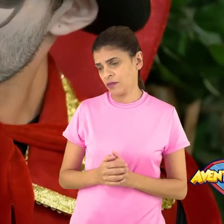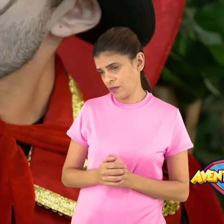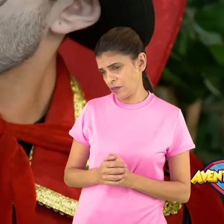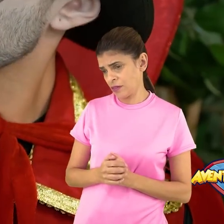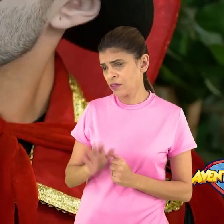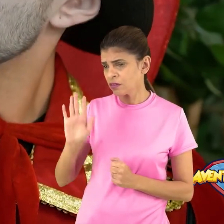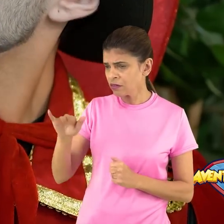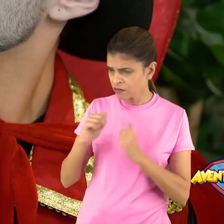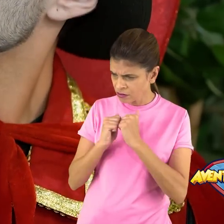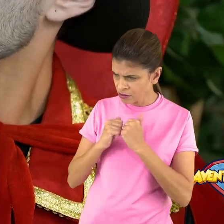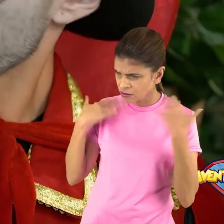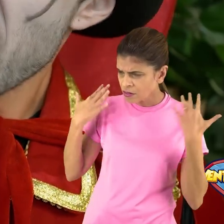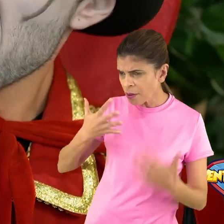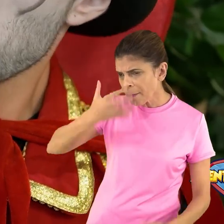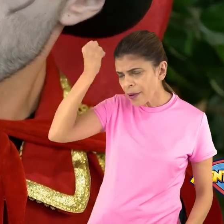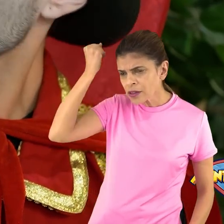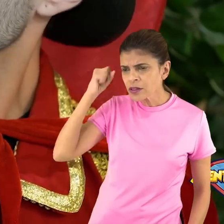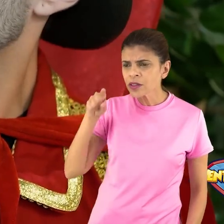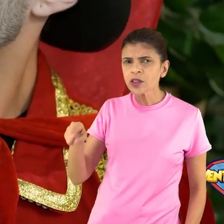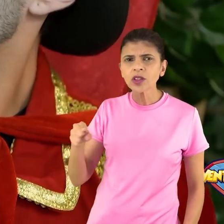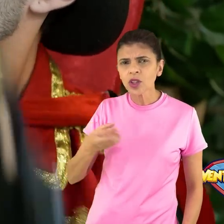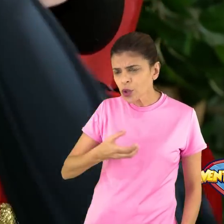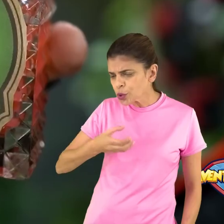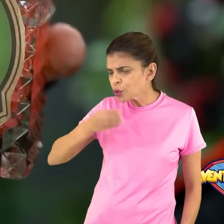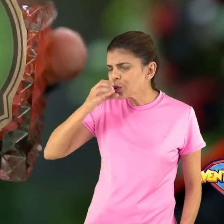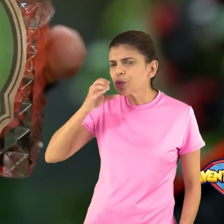Ei, Pandinha! Do que é esse suco aqui?